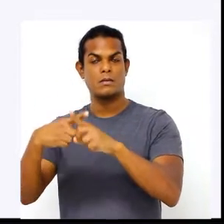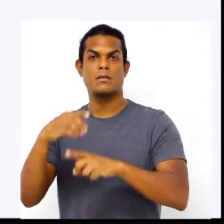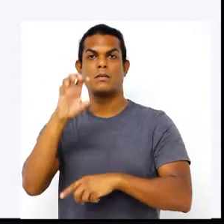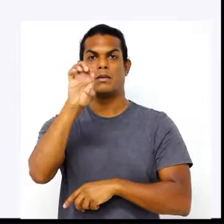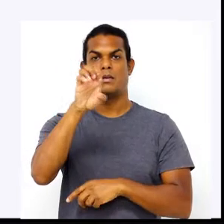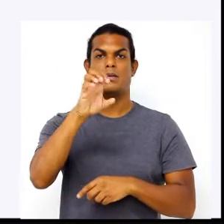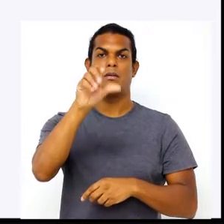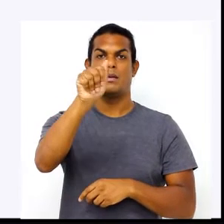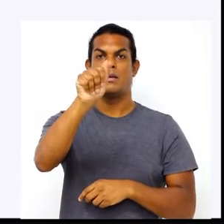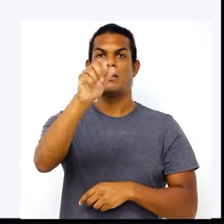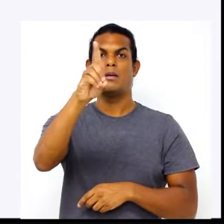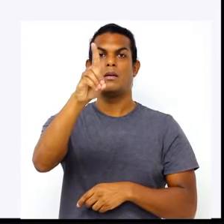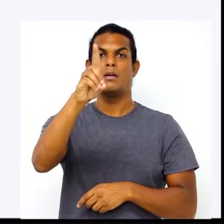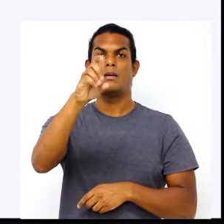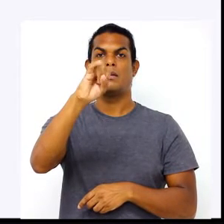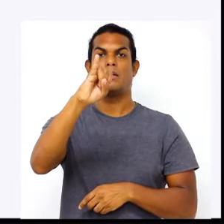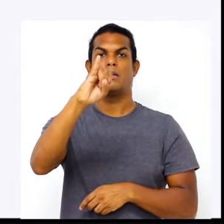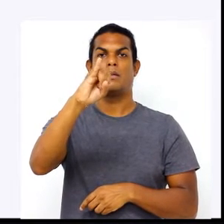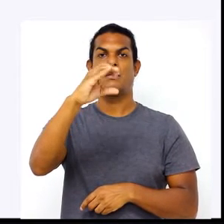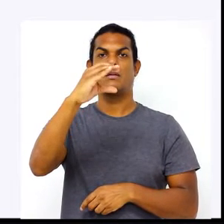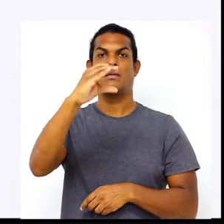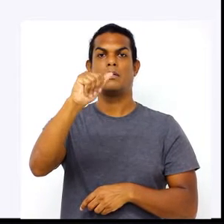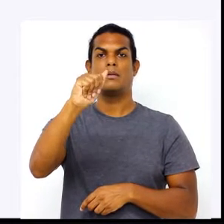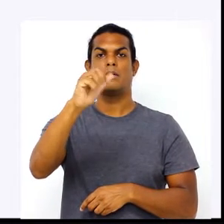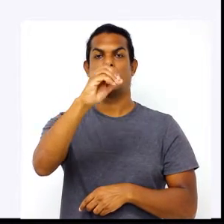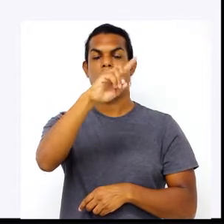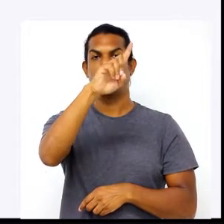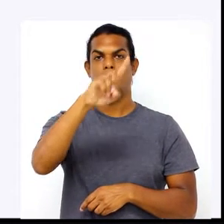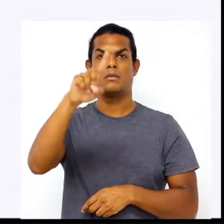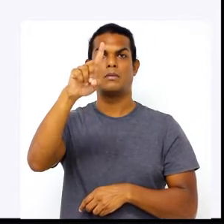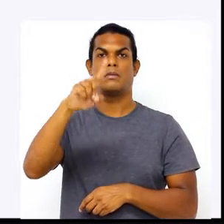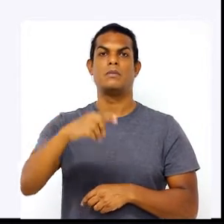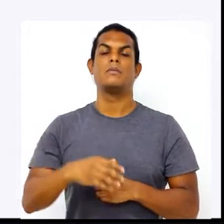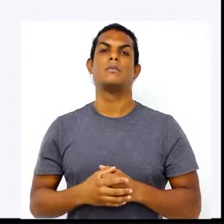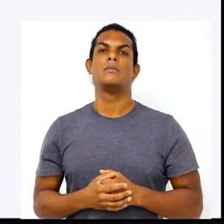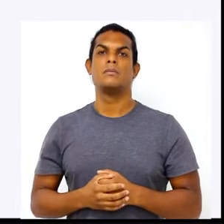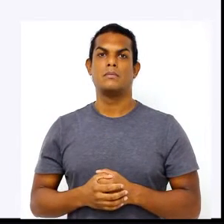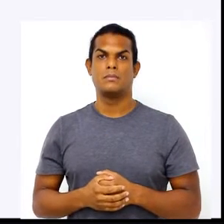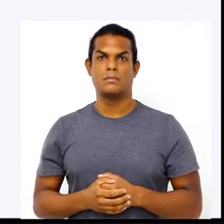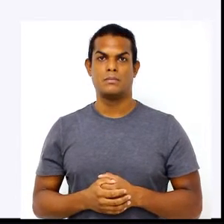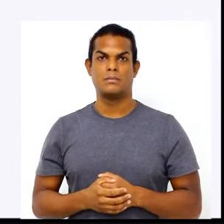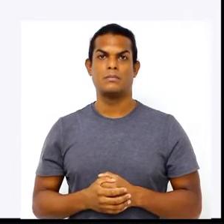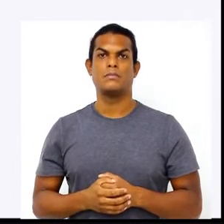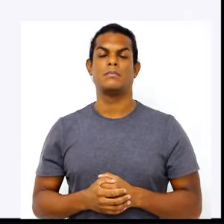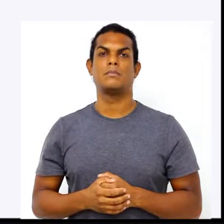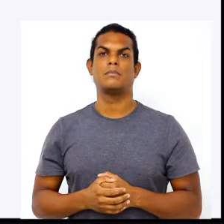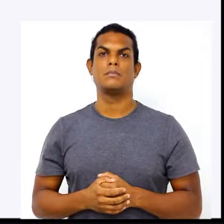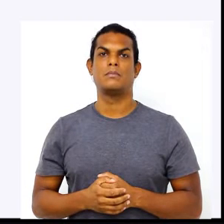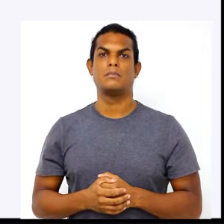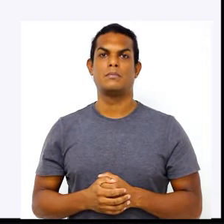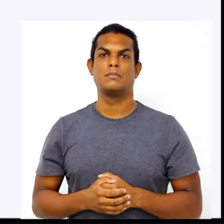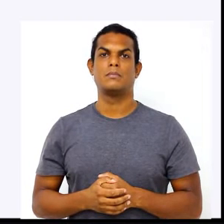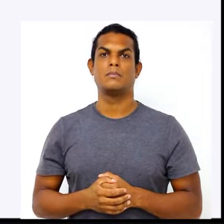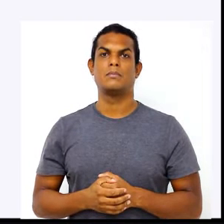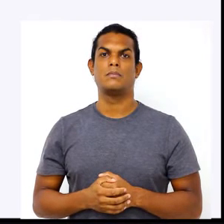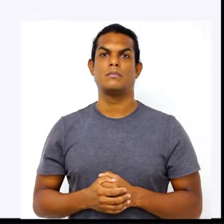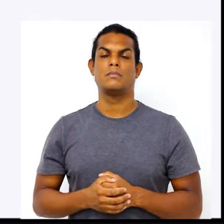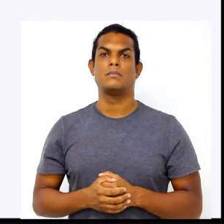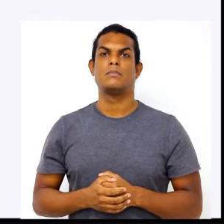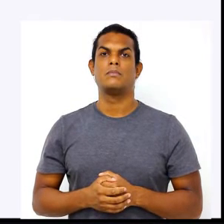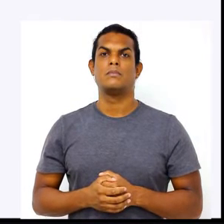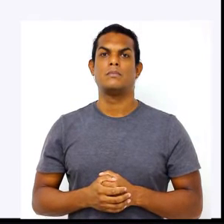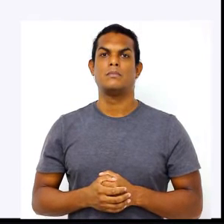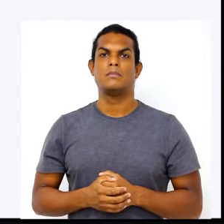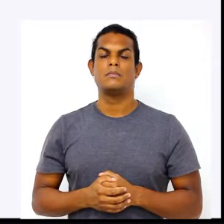adição. Então, esse conectivo está ligando os termos através de uma ideia de adição.